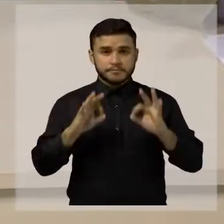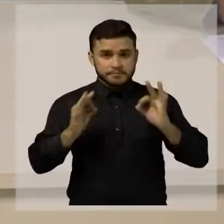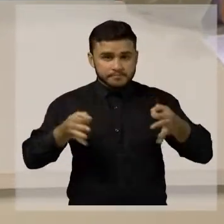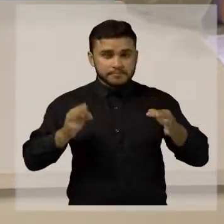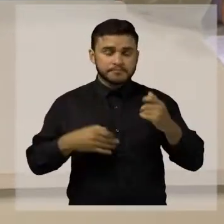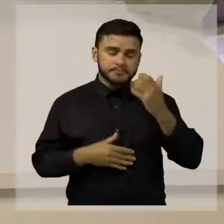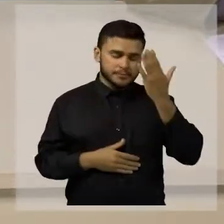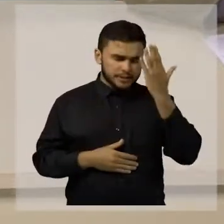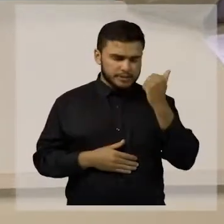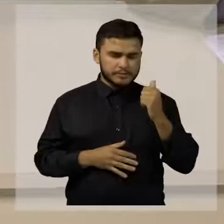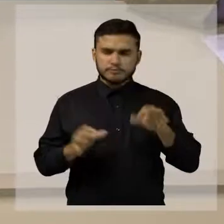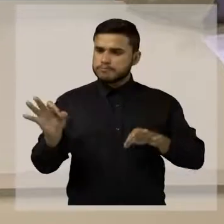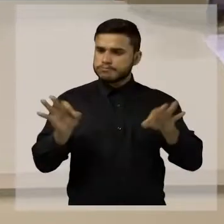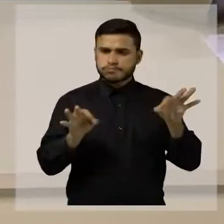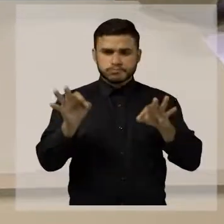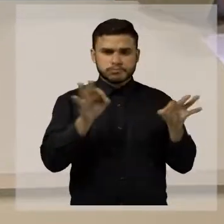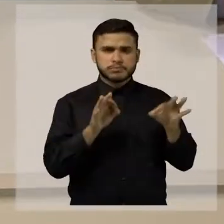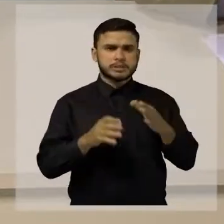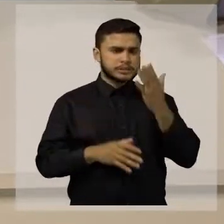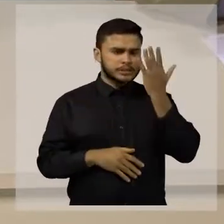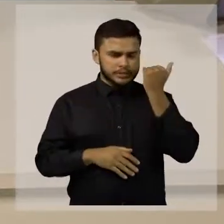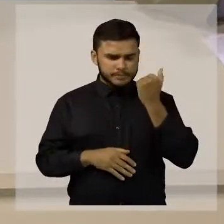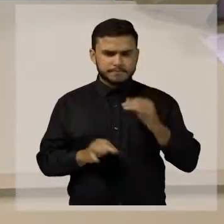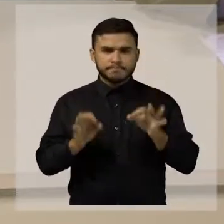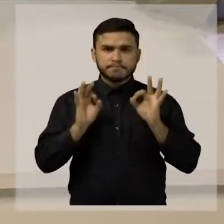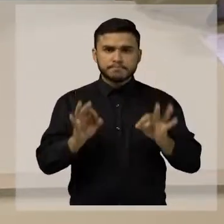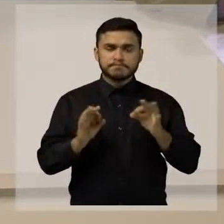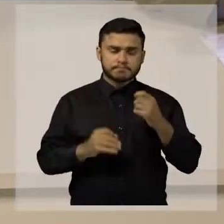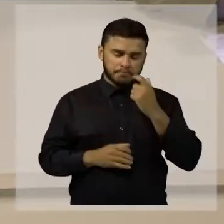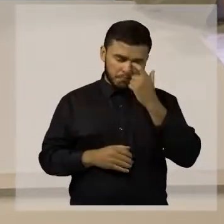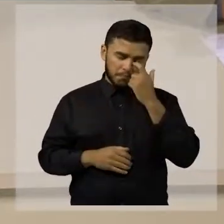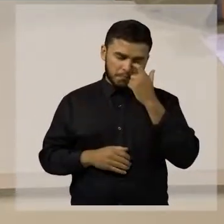que governa e é chefe de Estado.